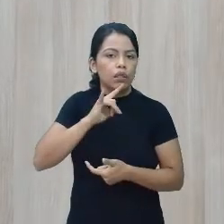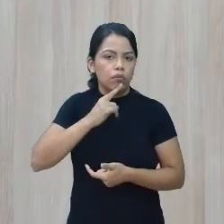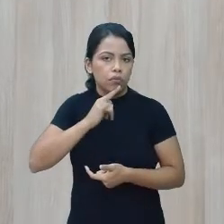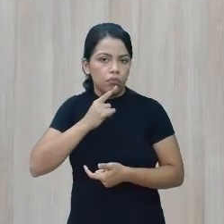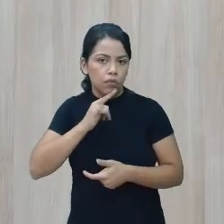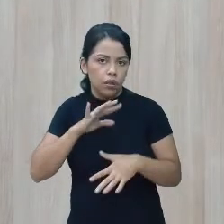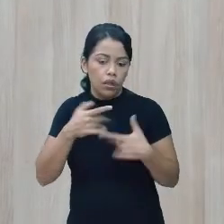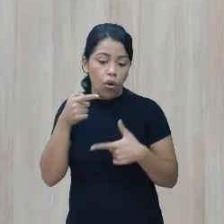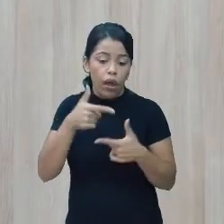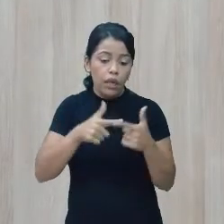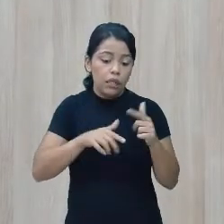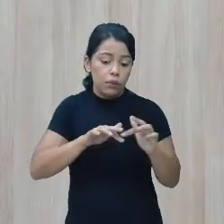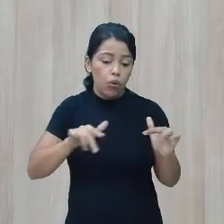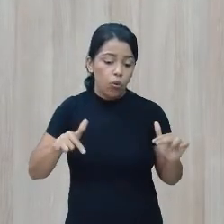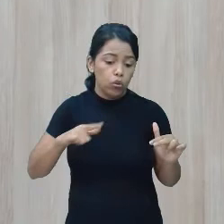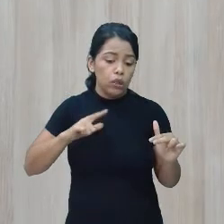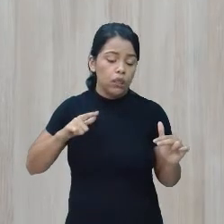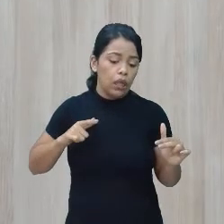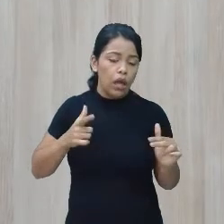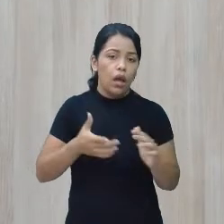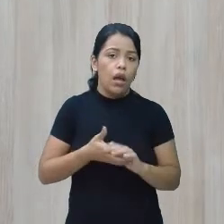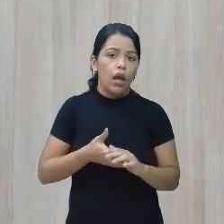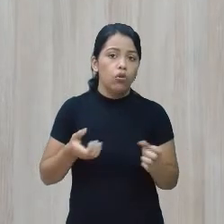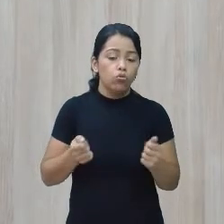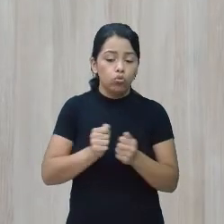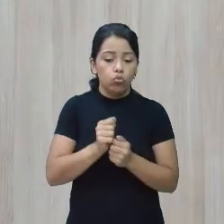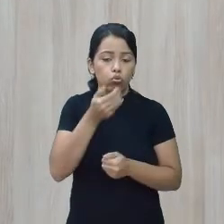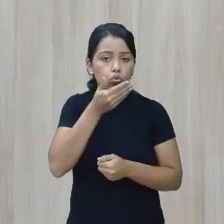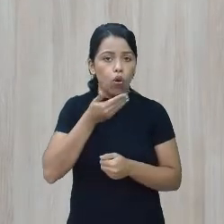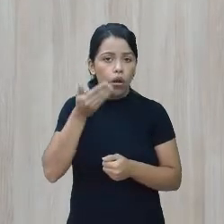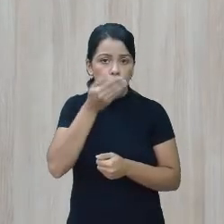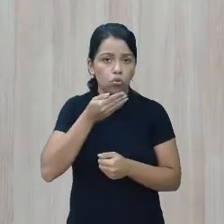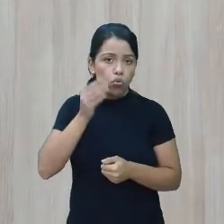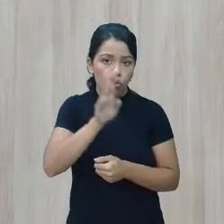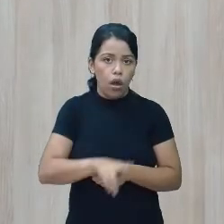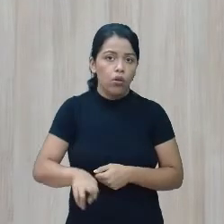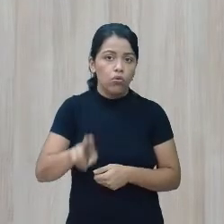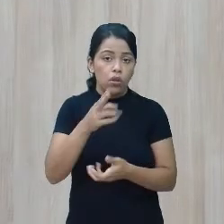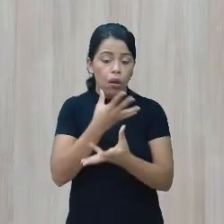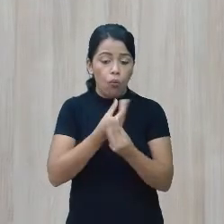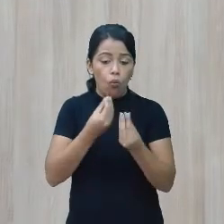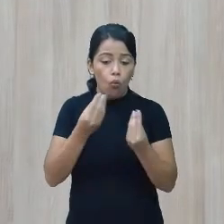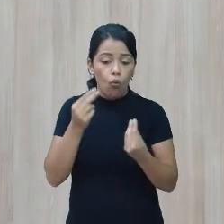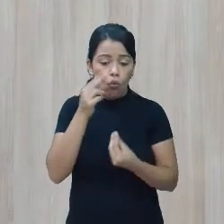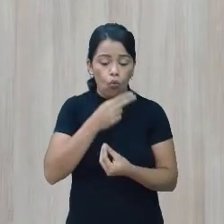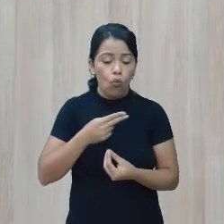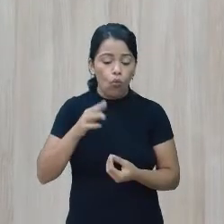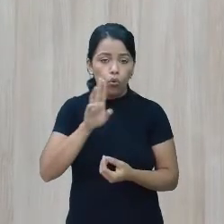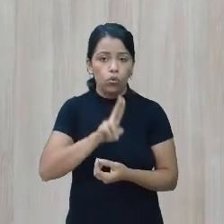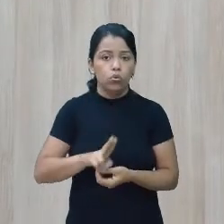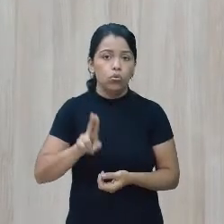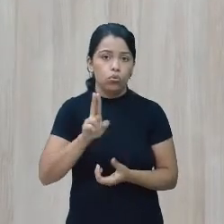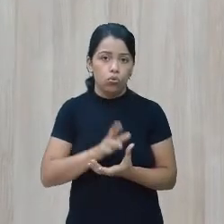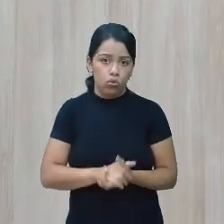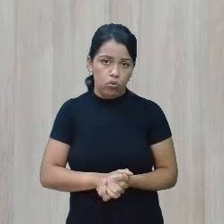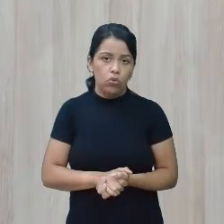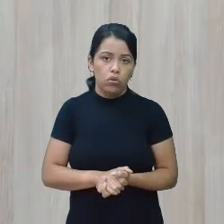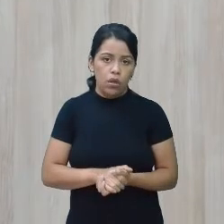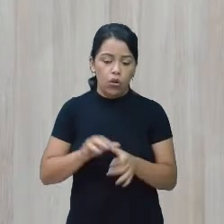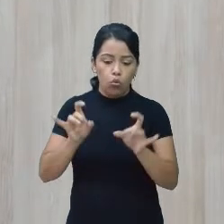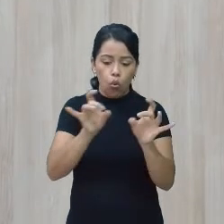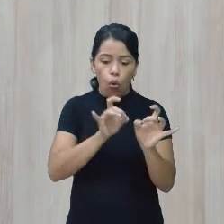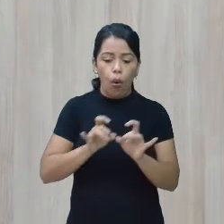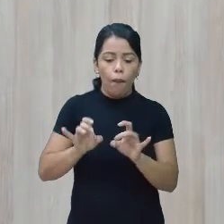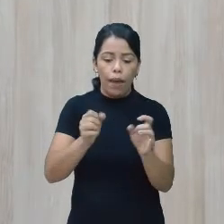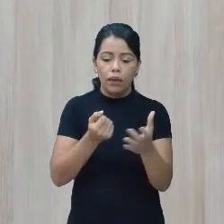esse produto que está associado à produção do açúcar era utilizado em grande escala, não é, num comércio atlântico de pessoas